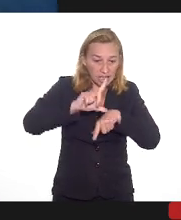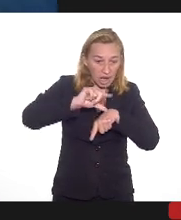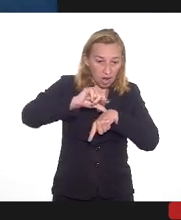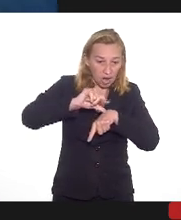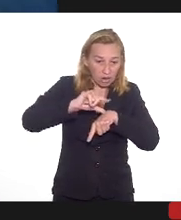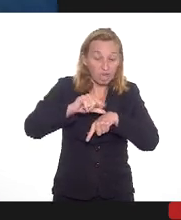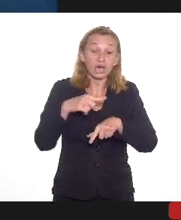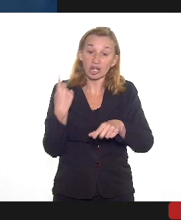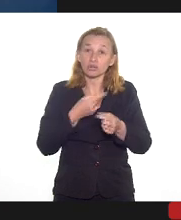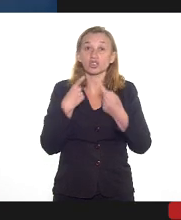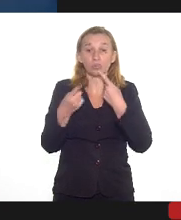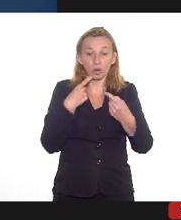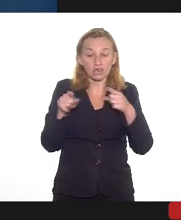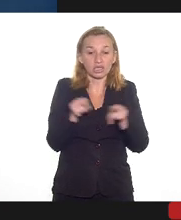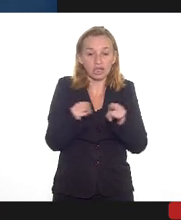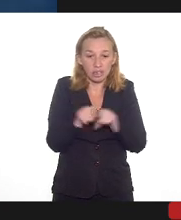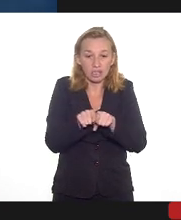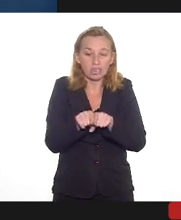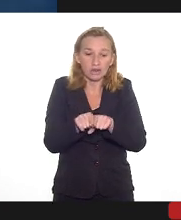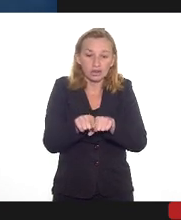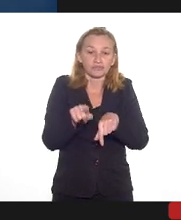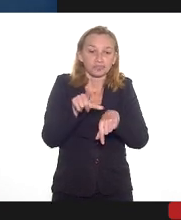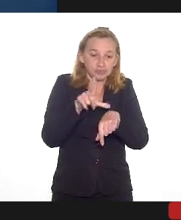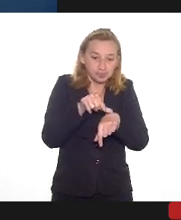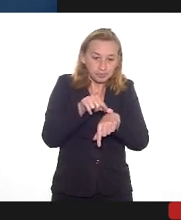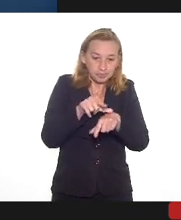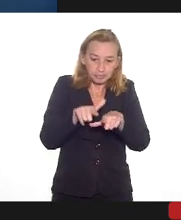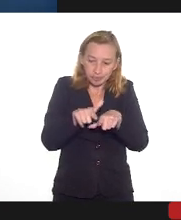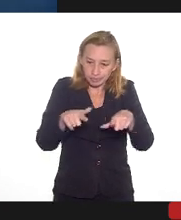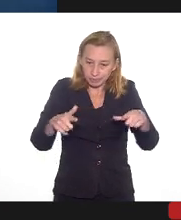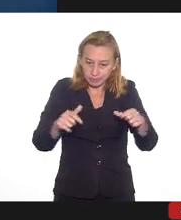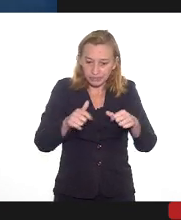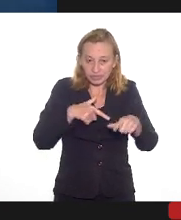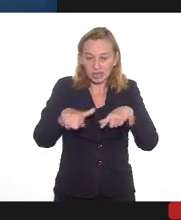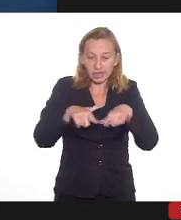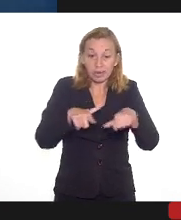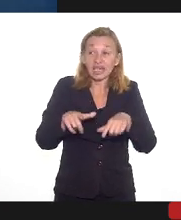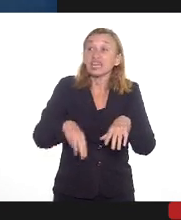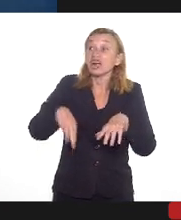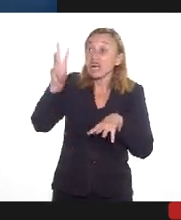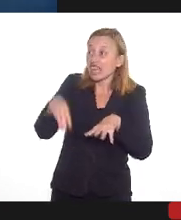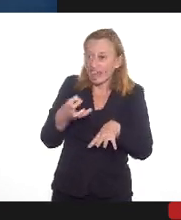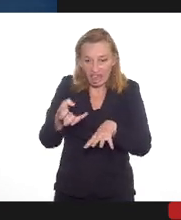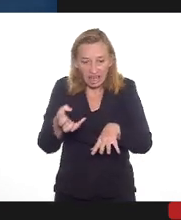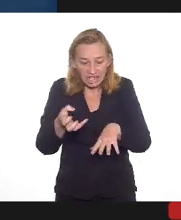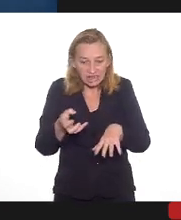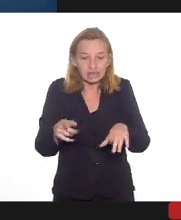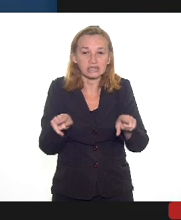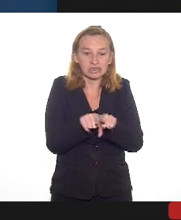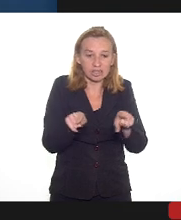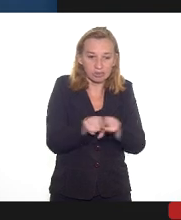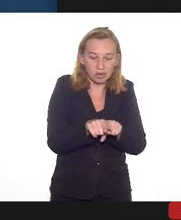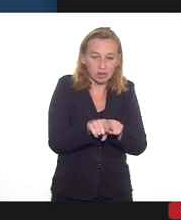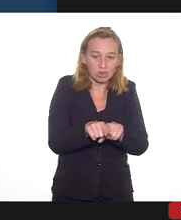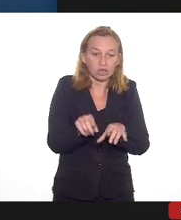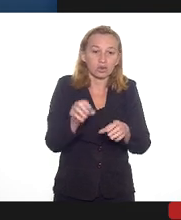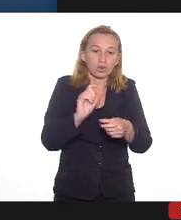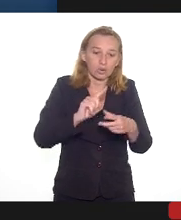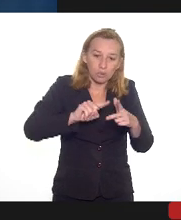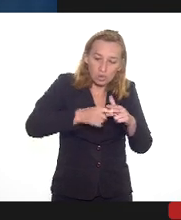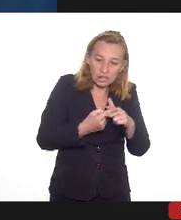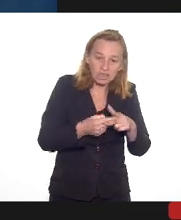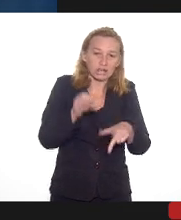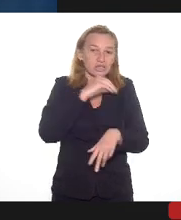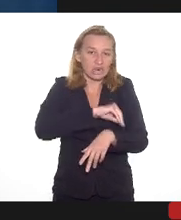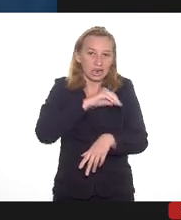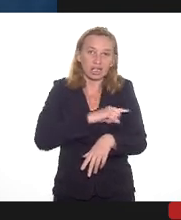nossa política, a ampliação da jornada de trabalho daqueles que assim o queiram e a reposição salarial, como nós